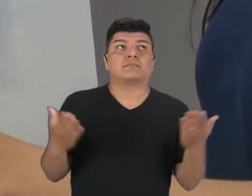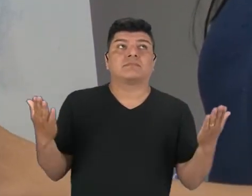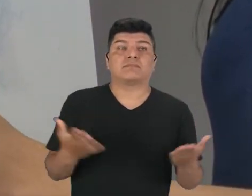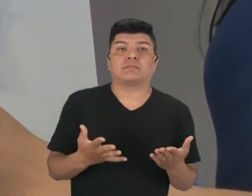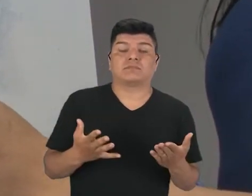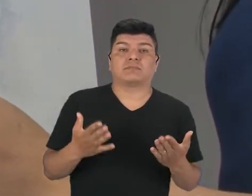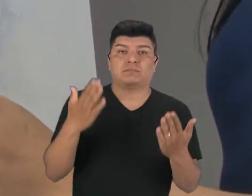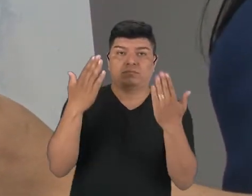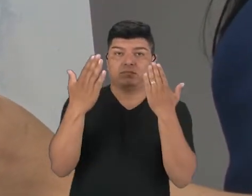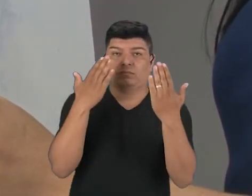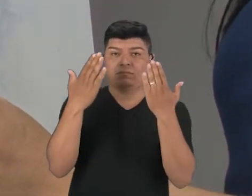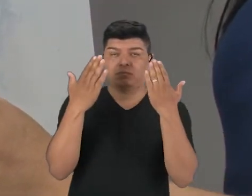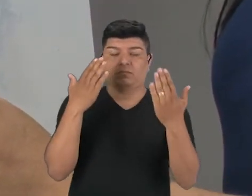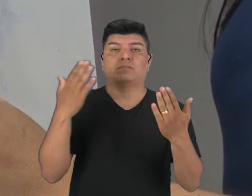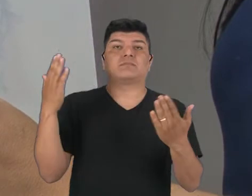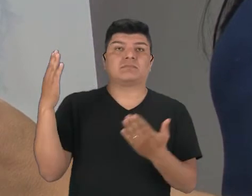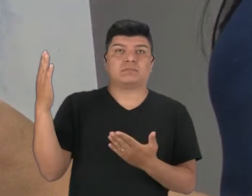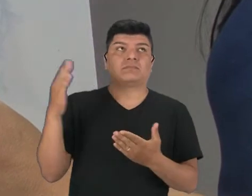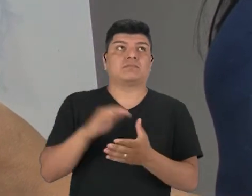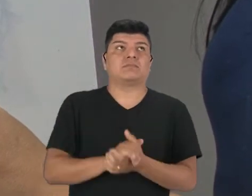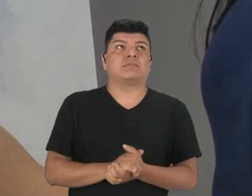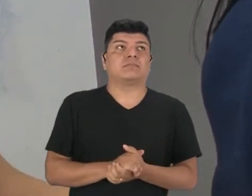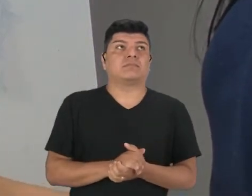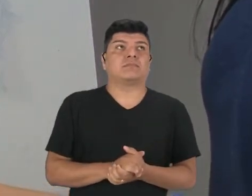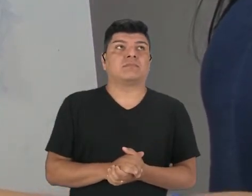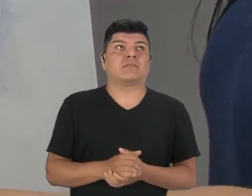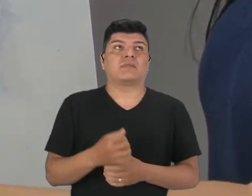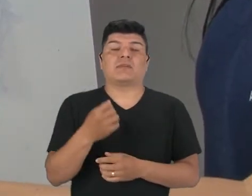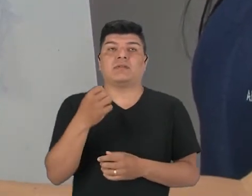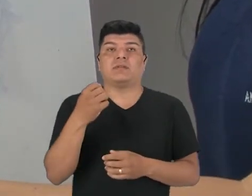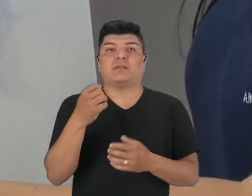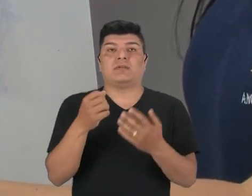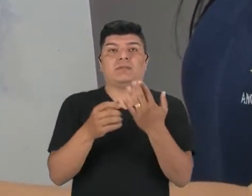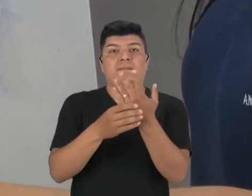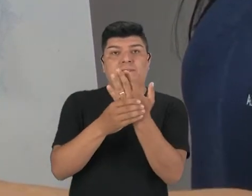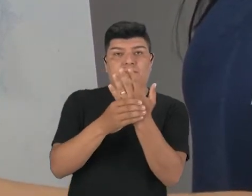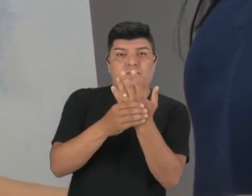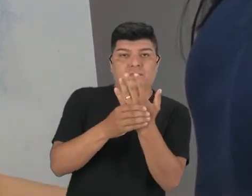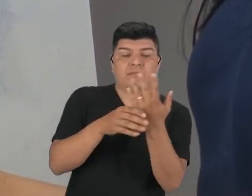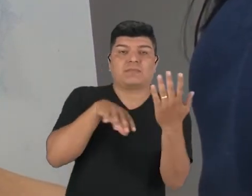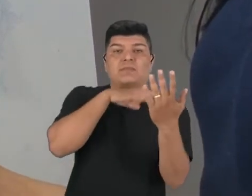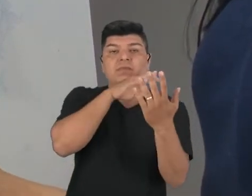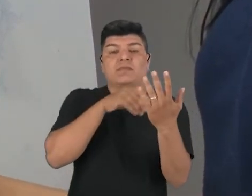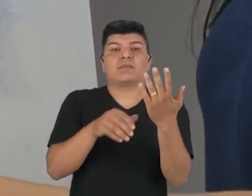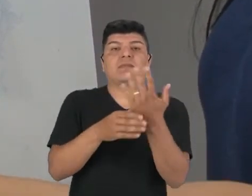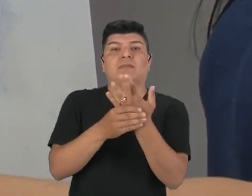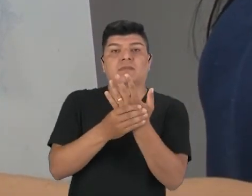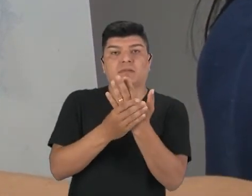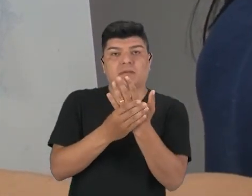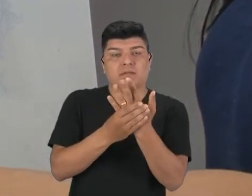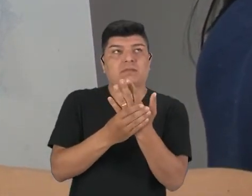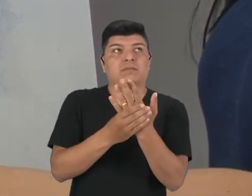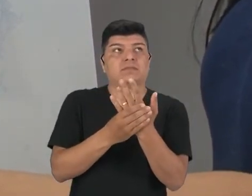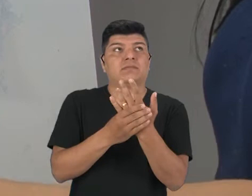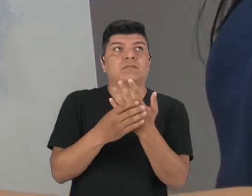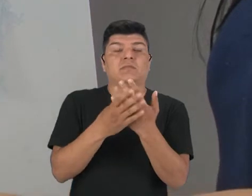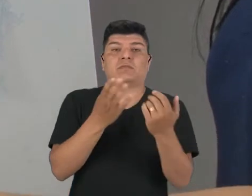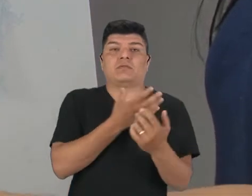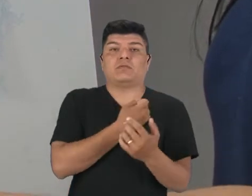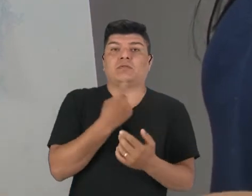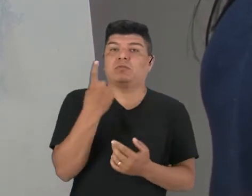Agora, relacione as colunas. As colunas aqui eu vou relacionar animais herbívoros, vou colocar o